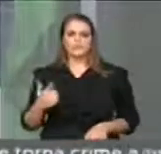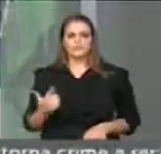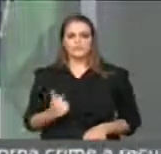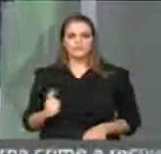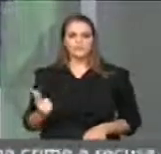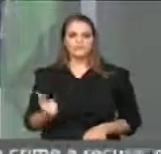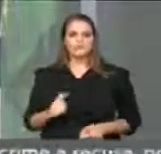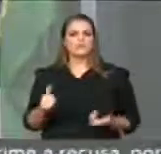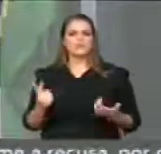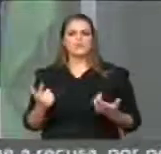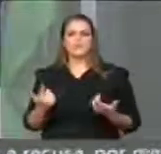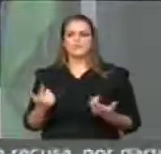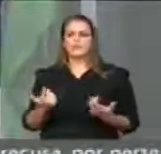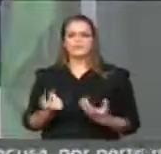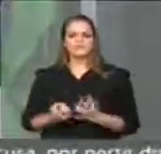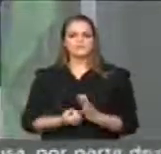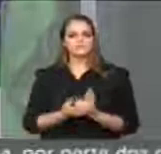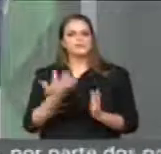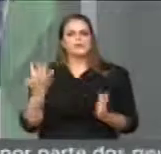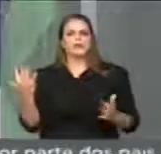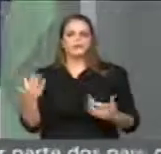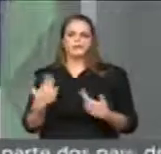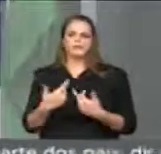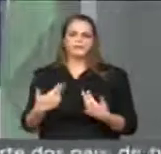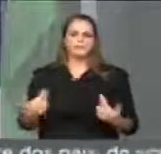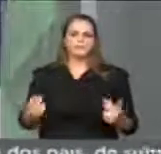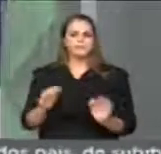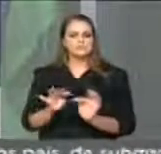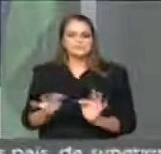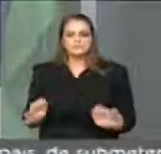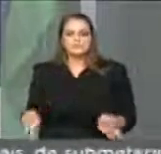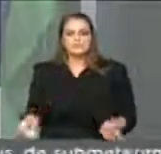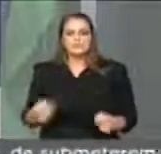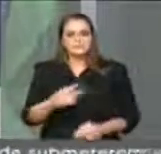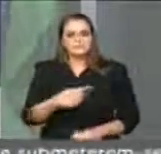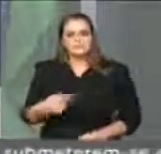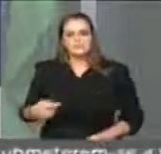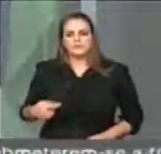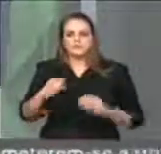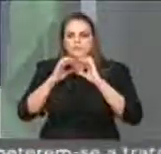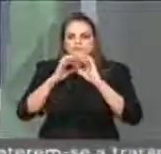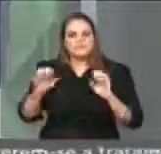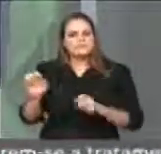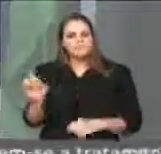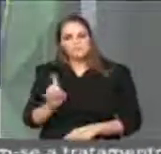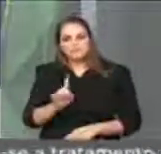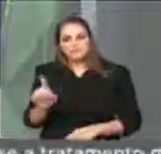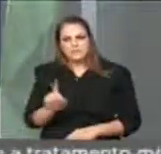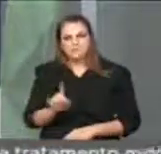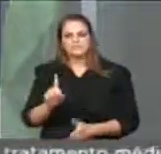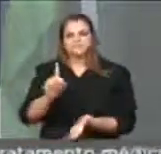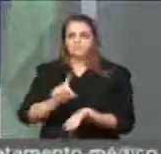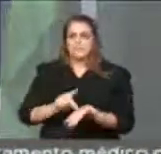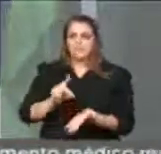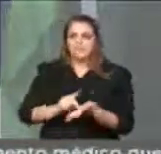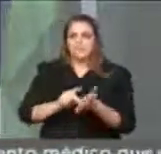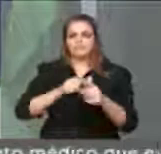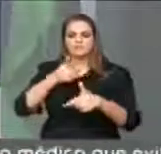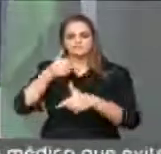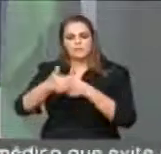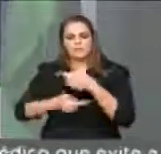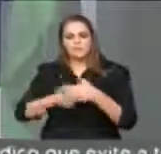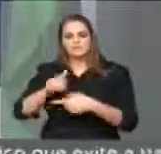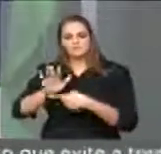dos limites do trabalho pastoral, da evangelização, mas desenvolveu um trabalho social